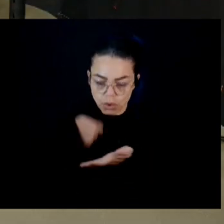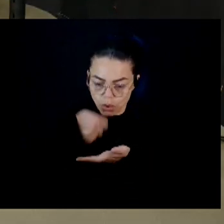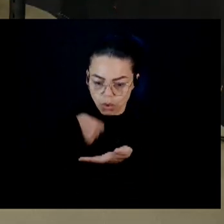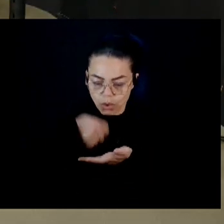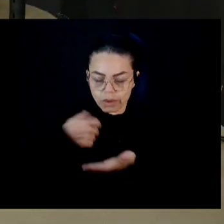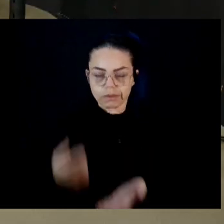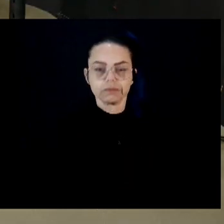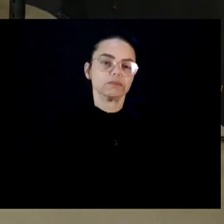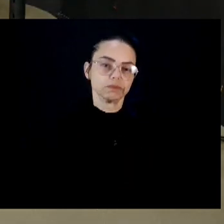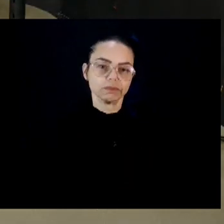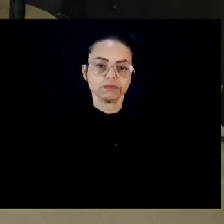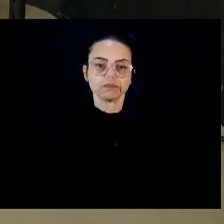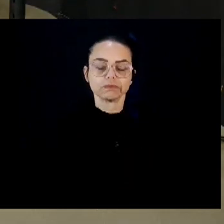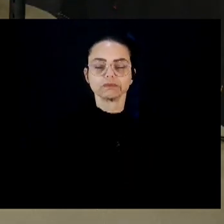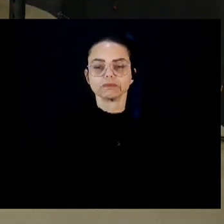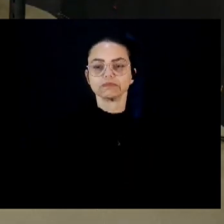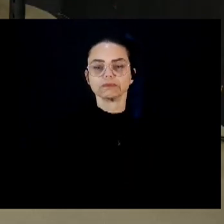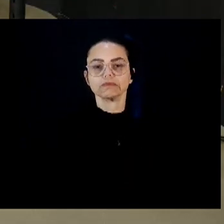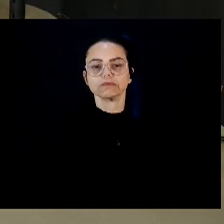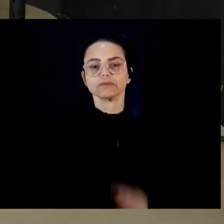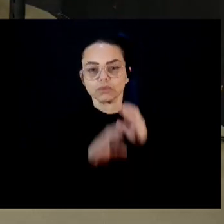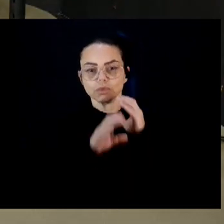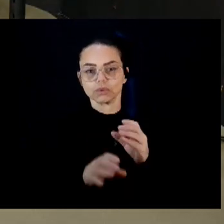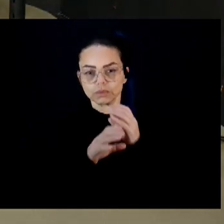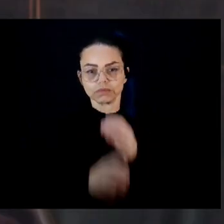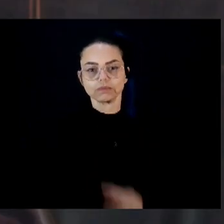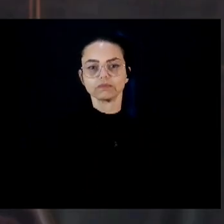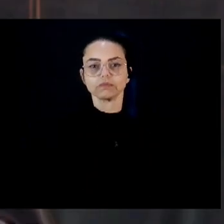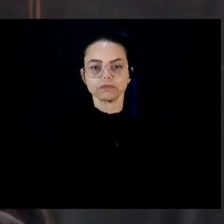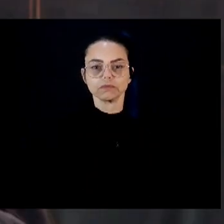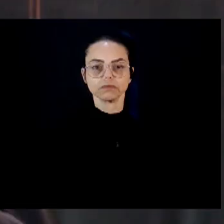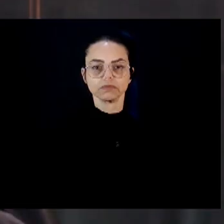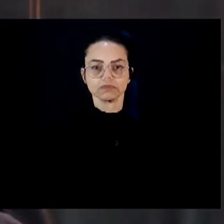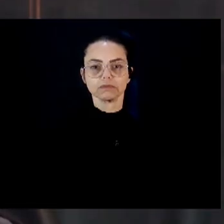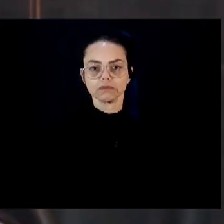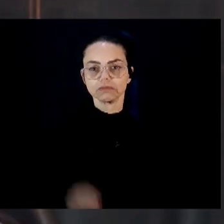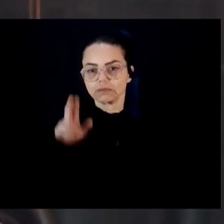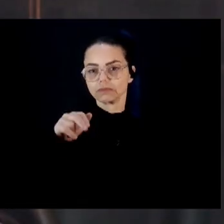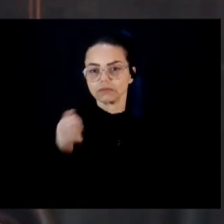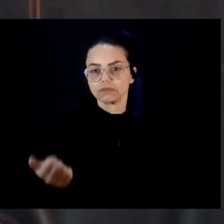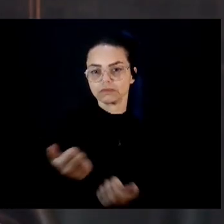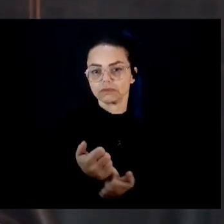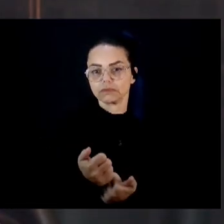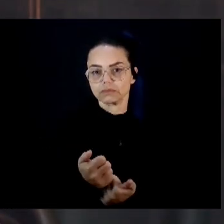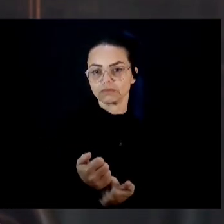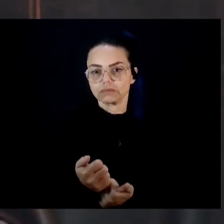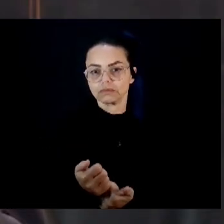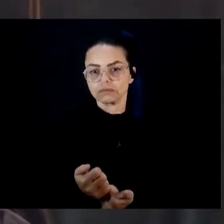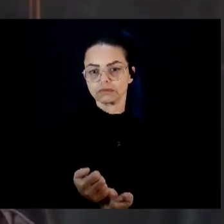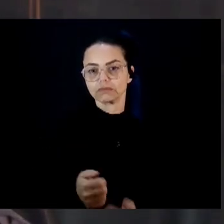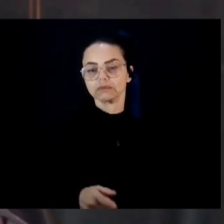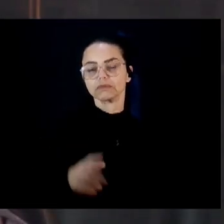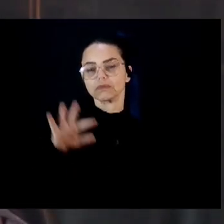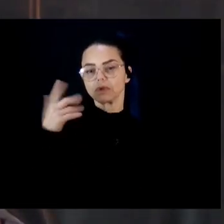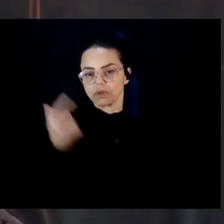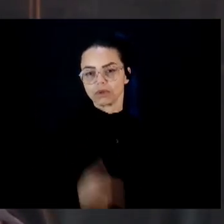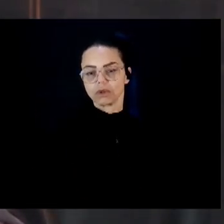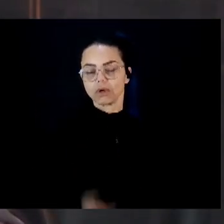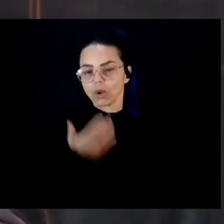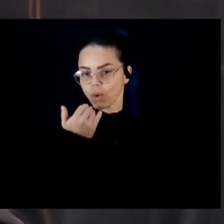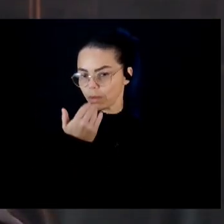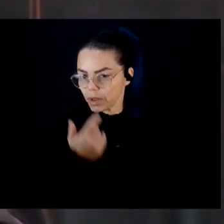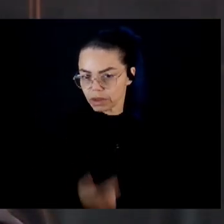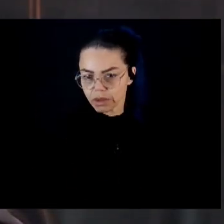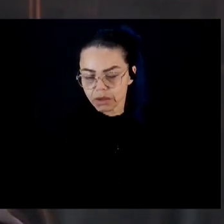repente, um whey protein. Eu falo que nunca substituir vai ser a solução. Principalmente porque em